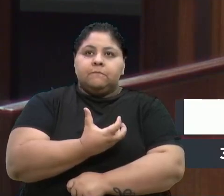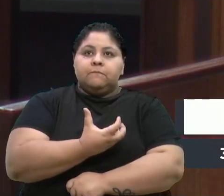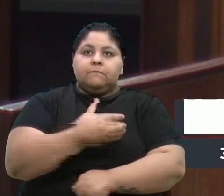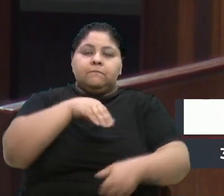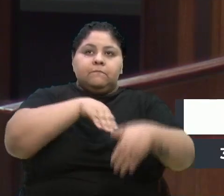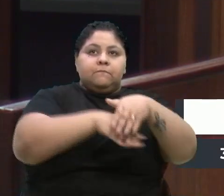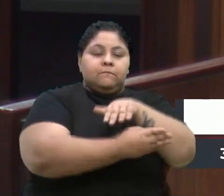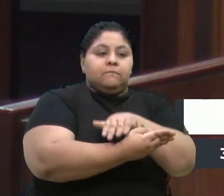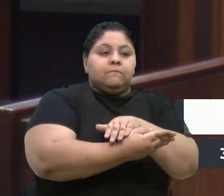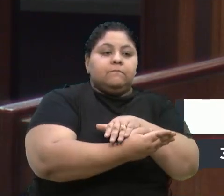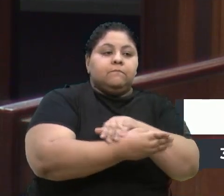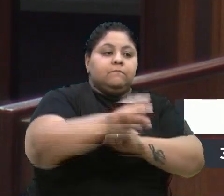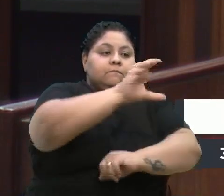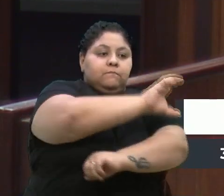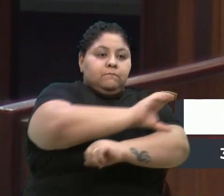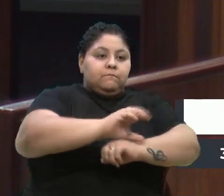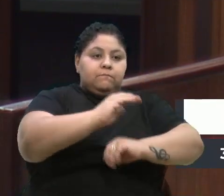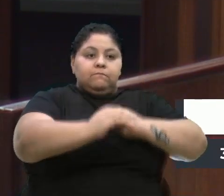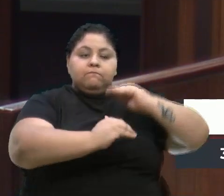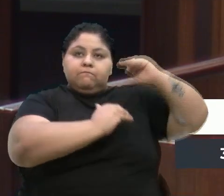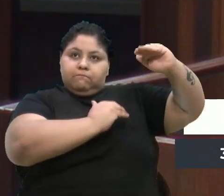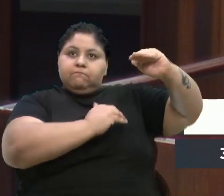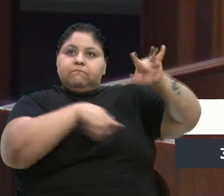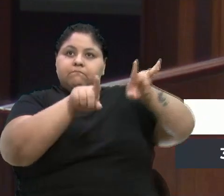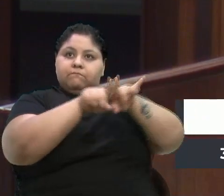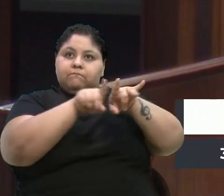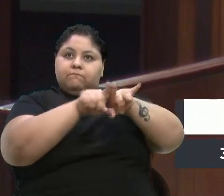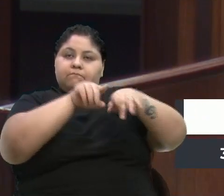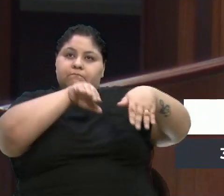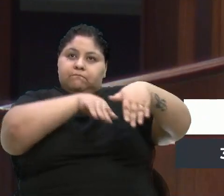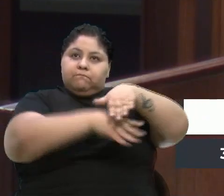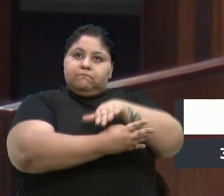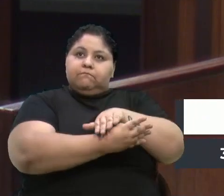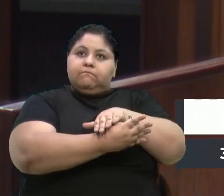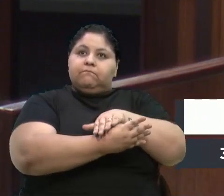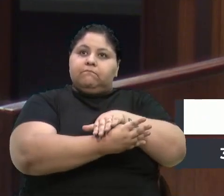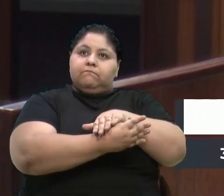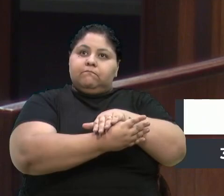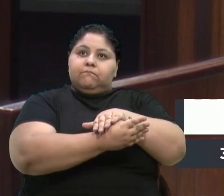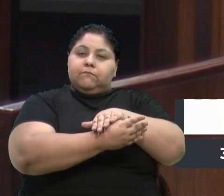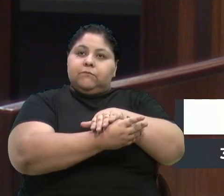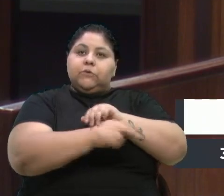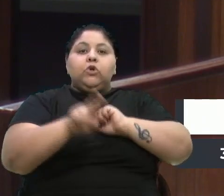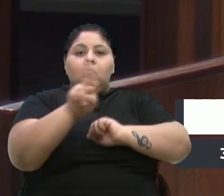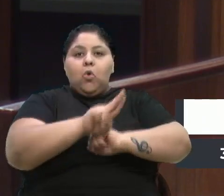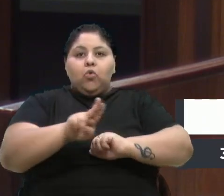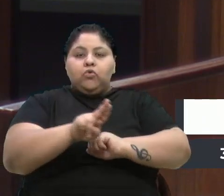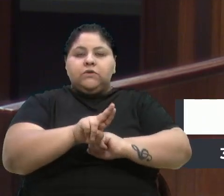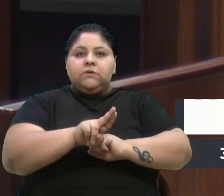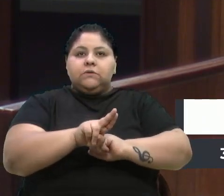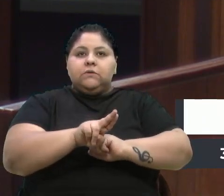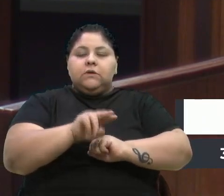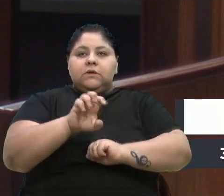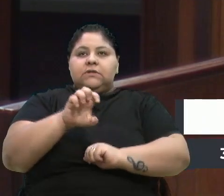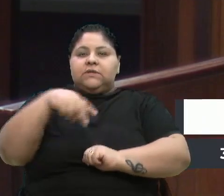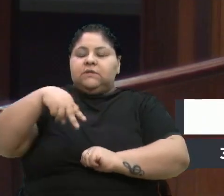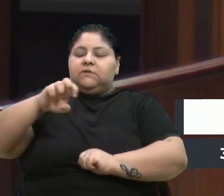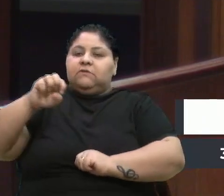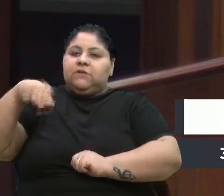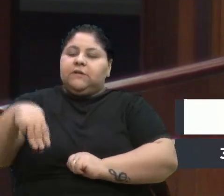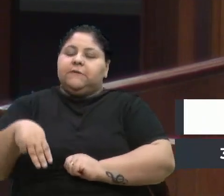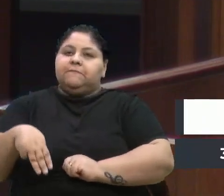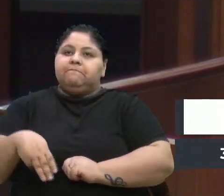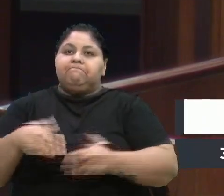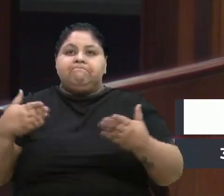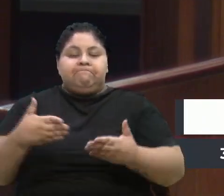acesso, e os cursos superiores também têm o acesso via resultado do Enem. Então, agradecendo